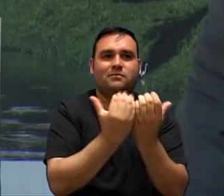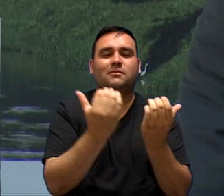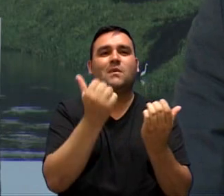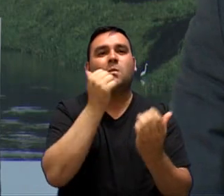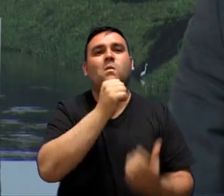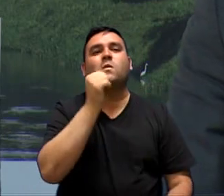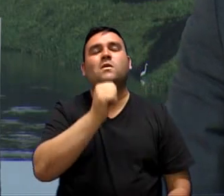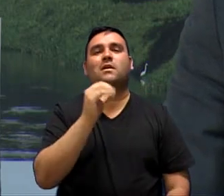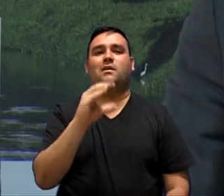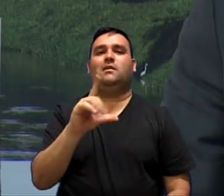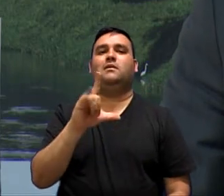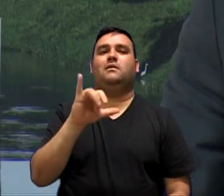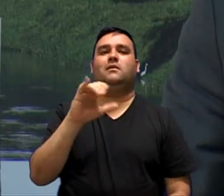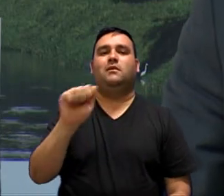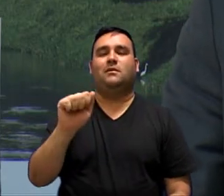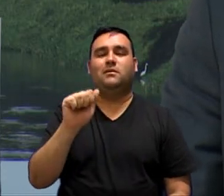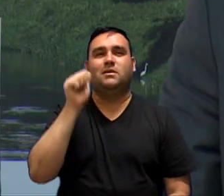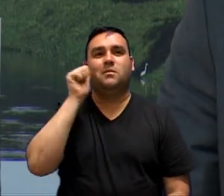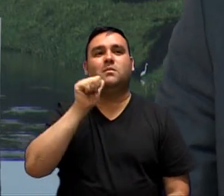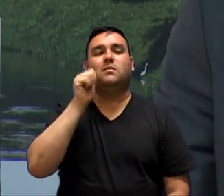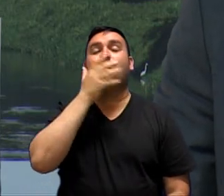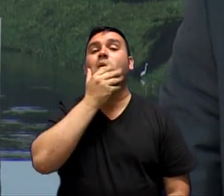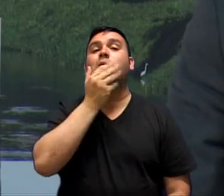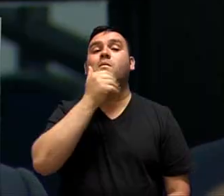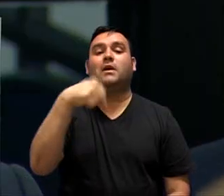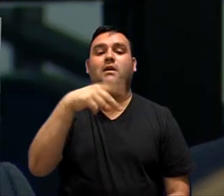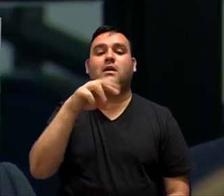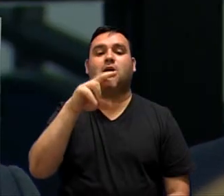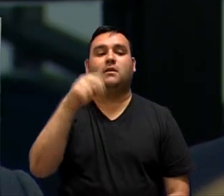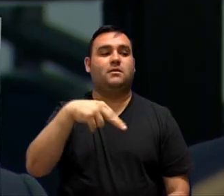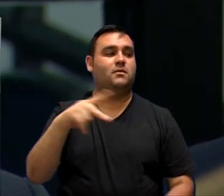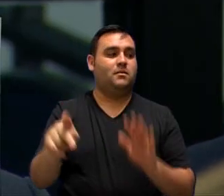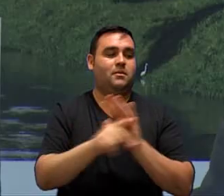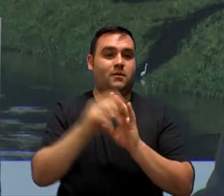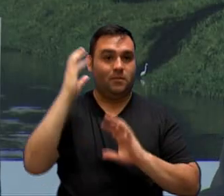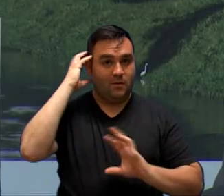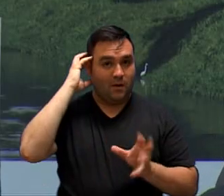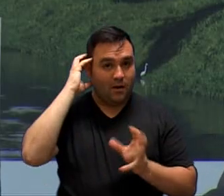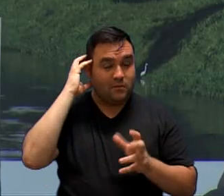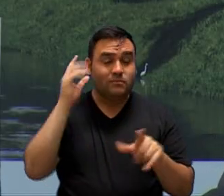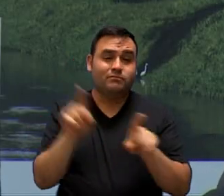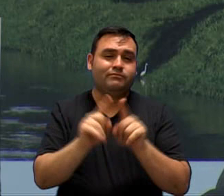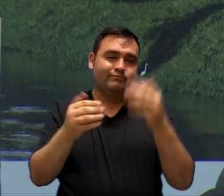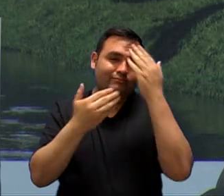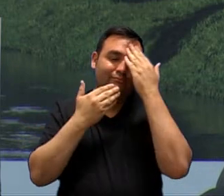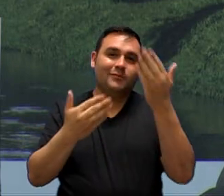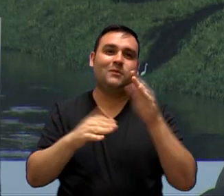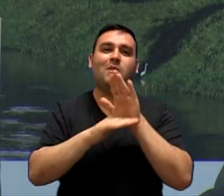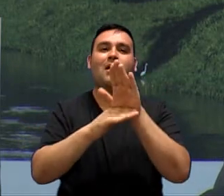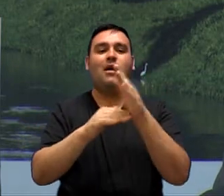Cláudia, Anderson, da nossa rádio, e